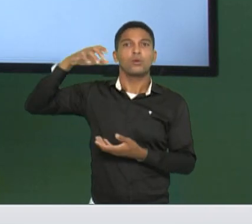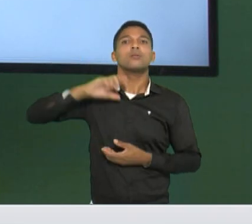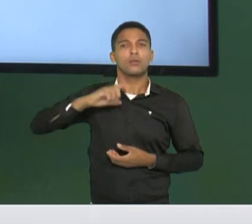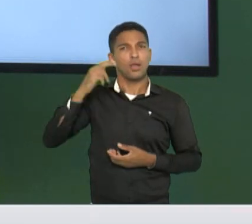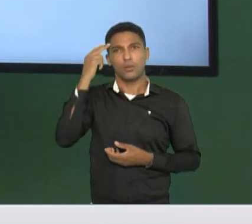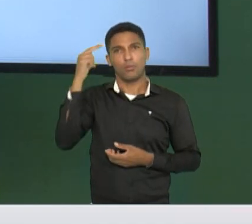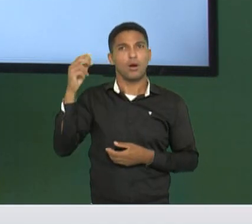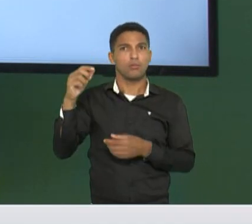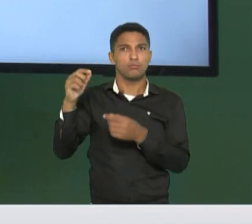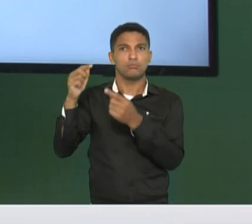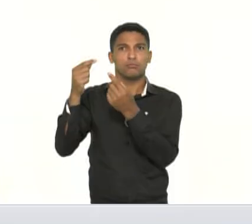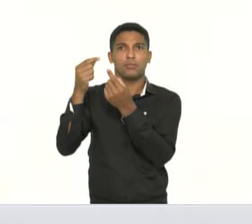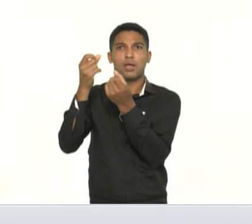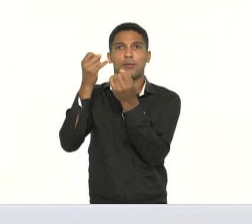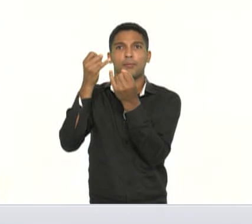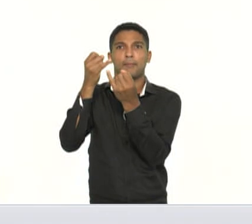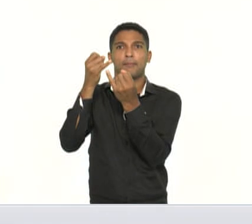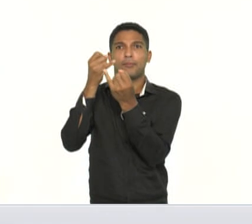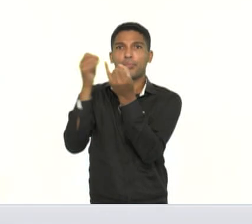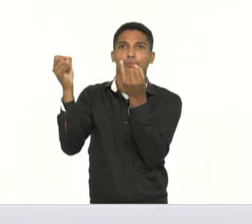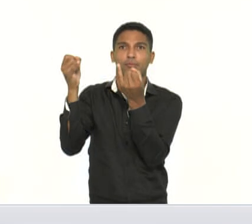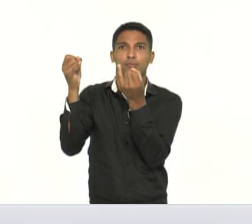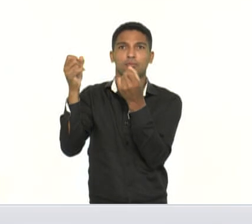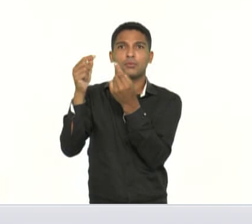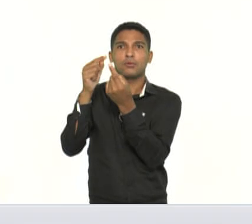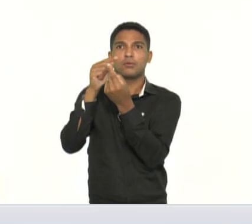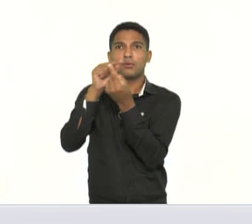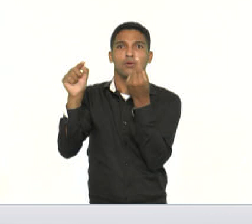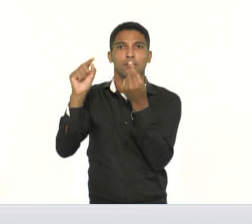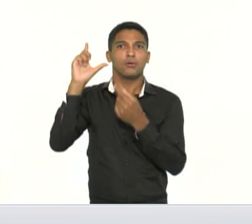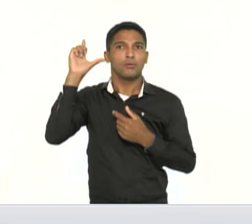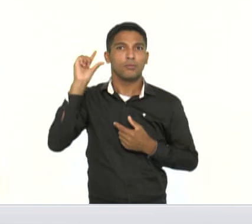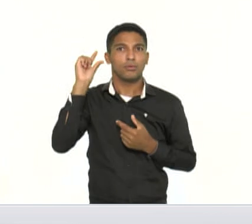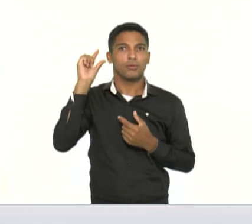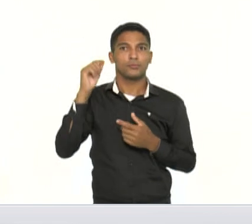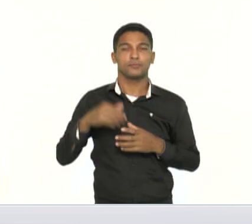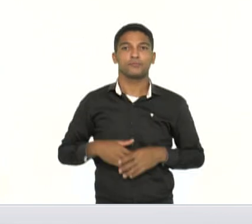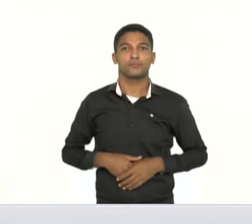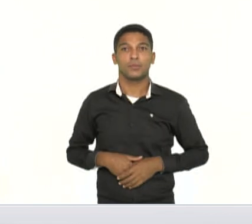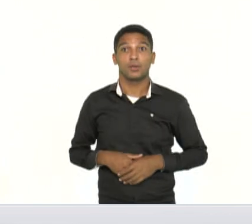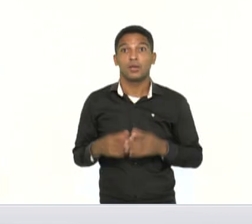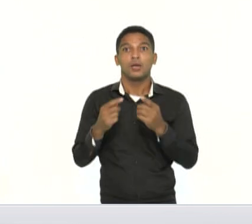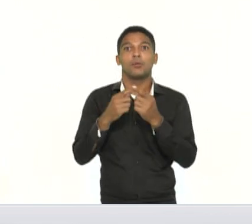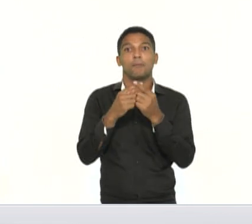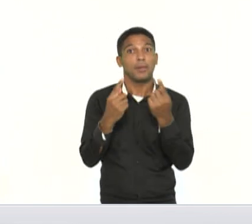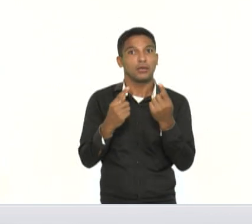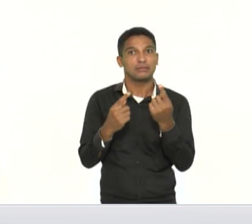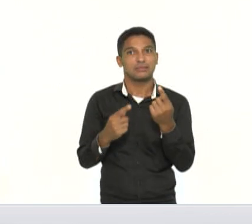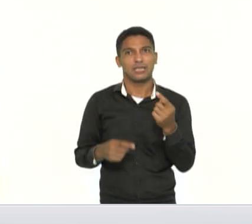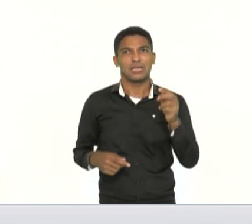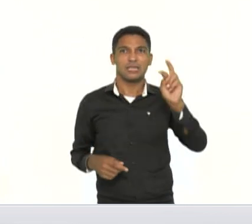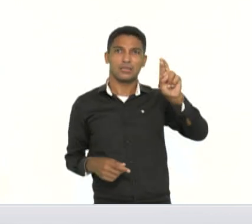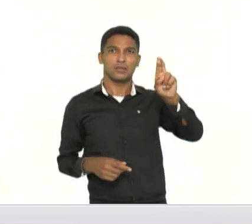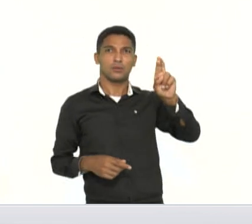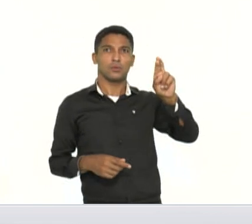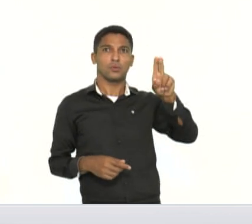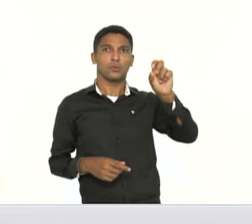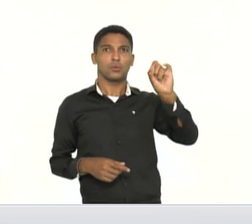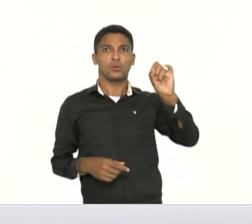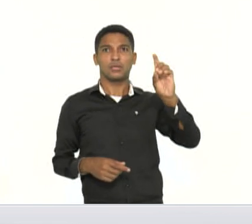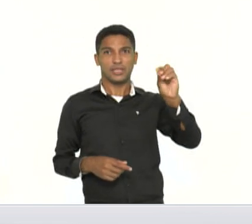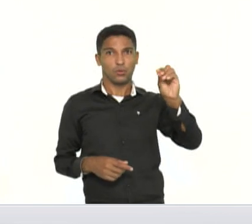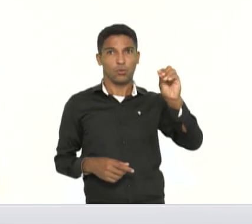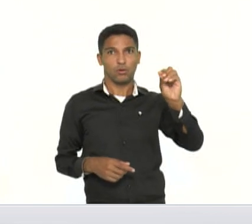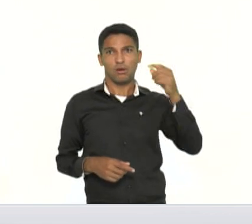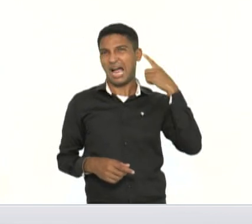danos cerebrais. Mas a causa mais comum é a exposição ao ruído. A perda auditiva induzida